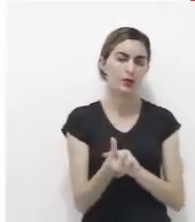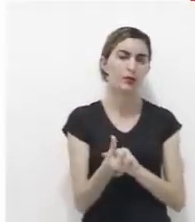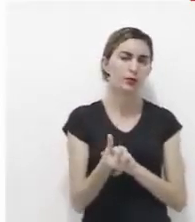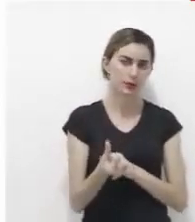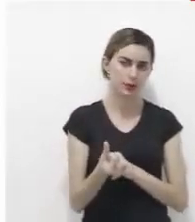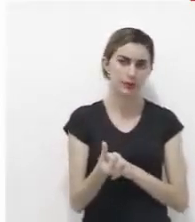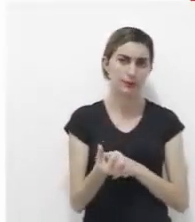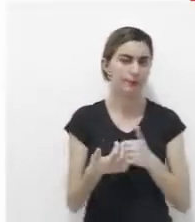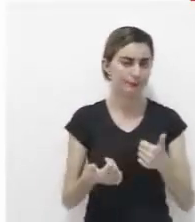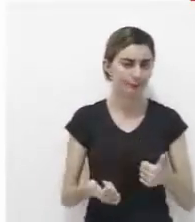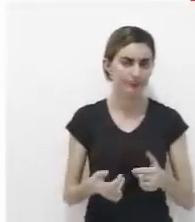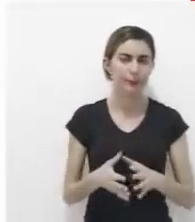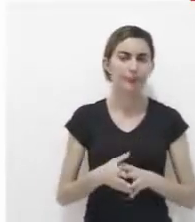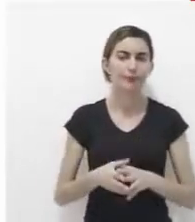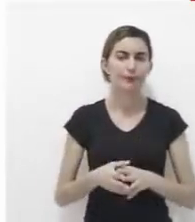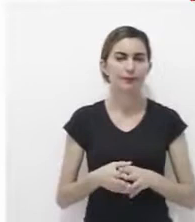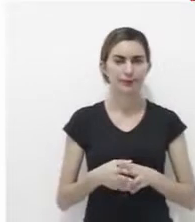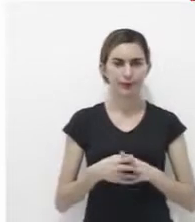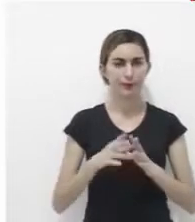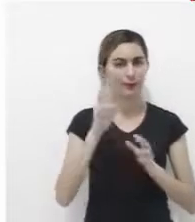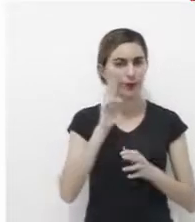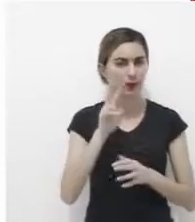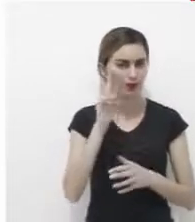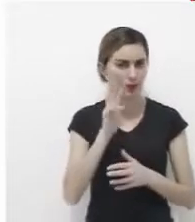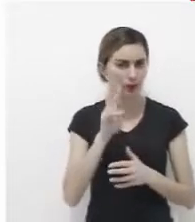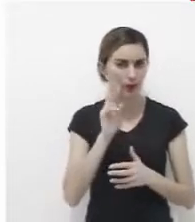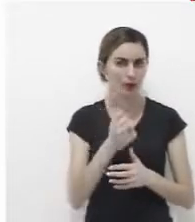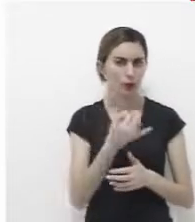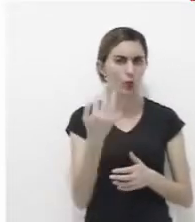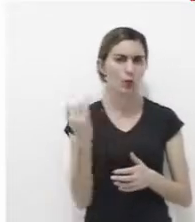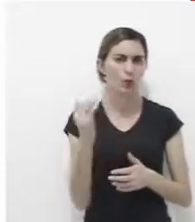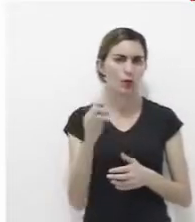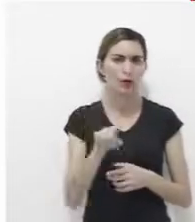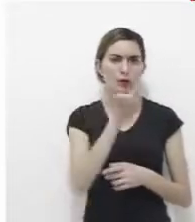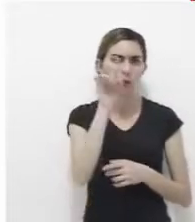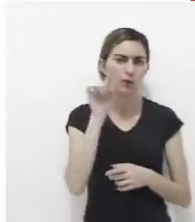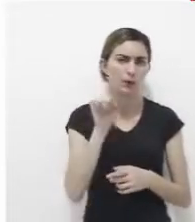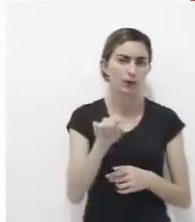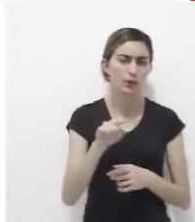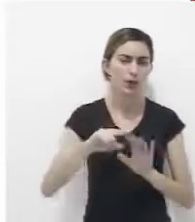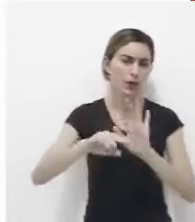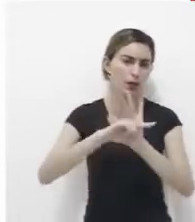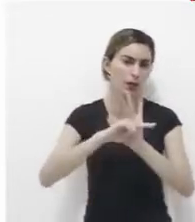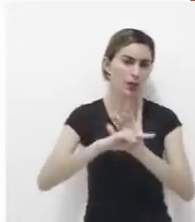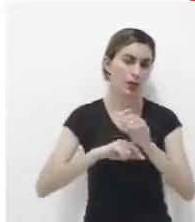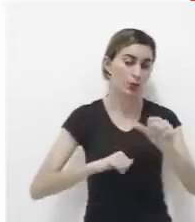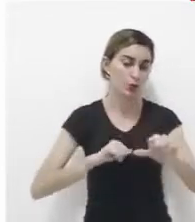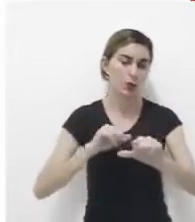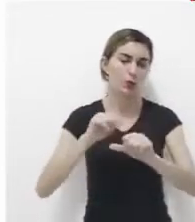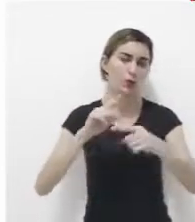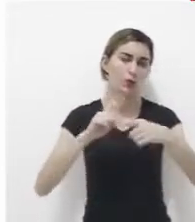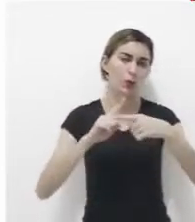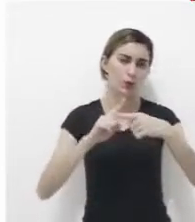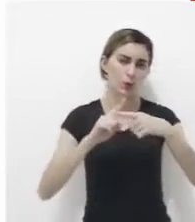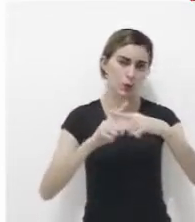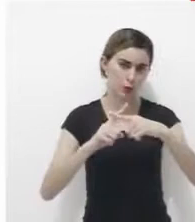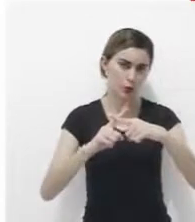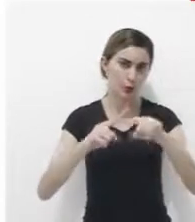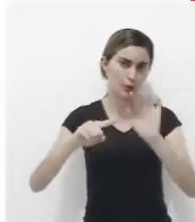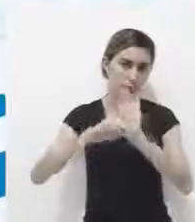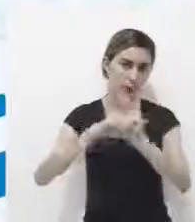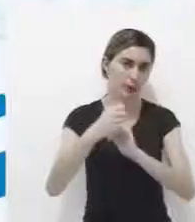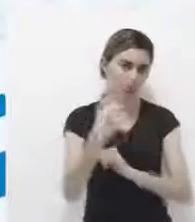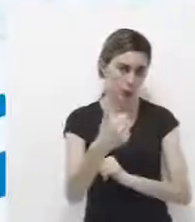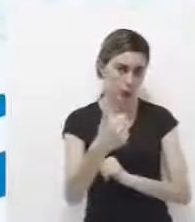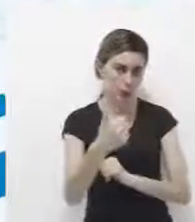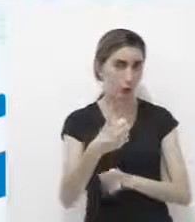6. Isso, muito bem. Agora, lembra que quando a incógnita está negativa, a gente multiplica por menos